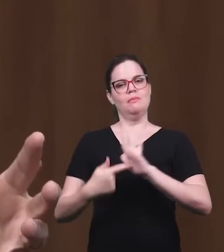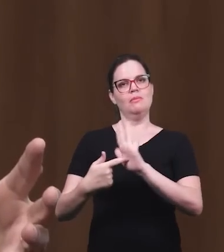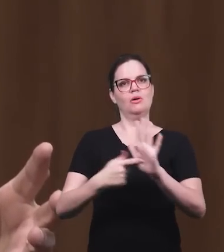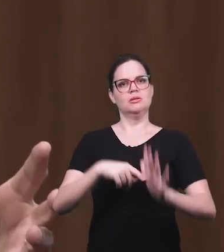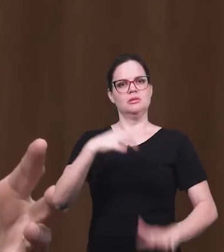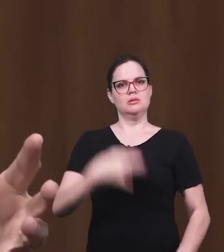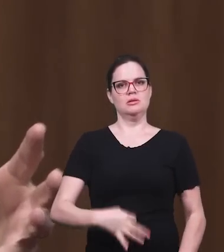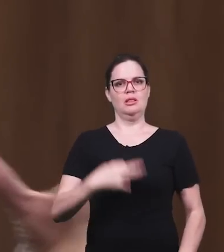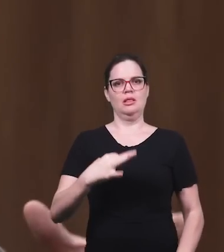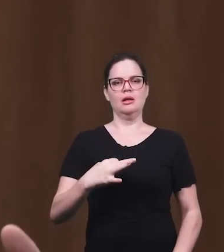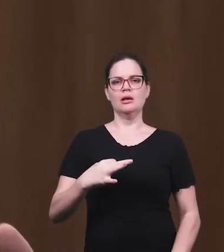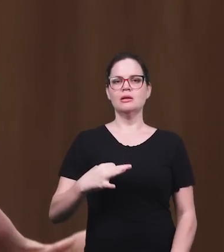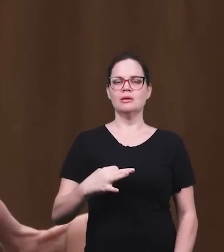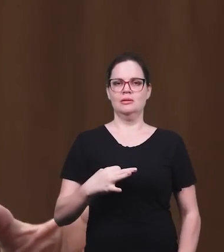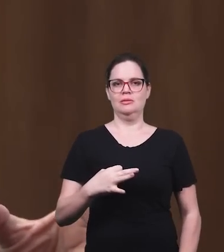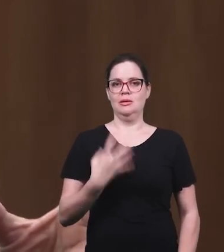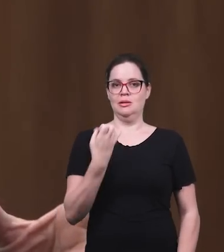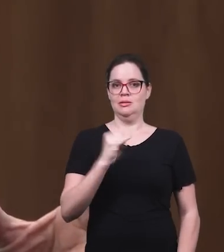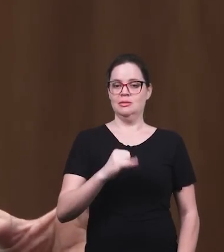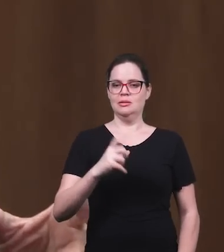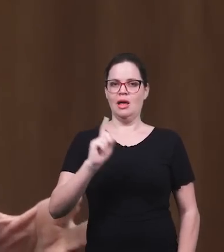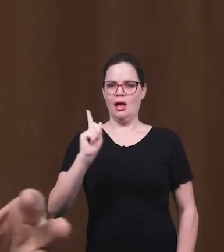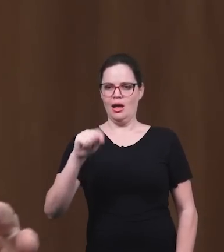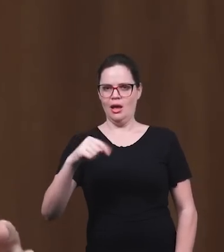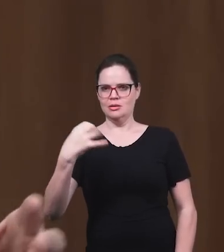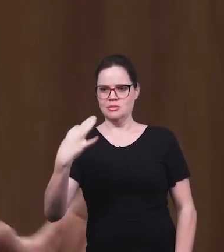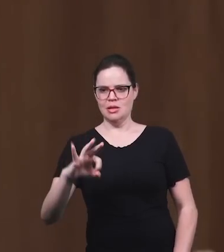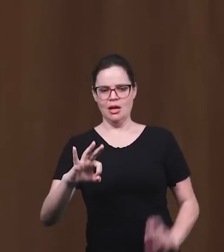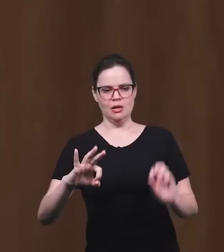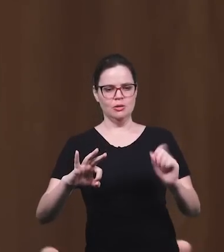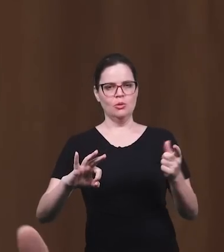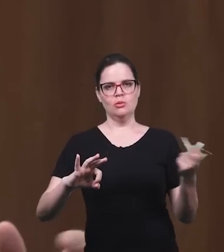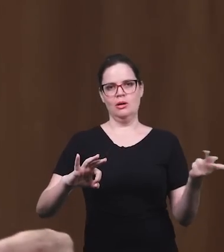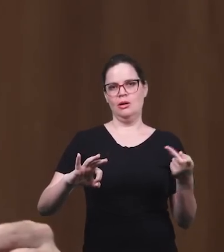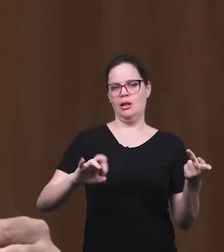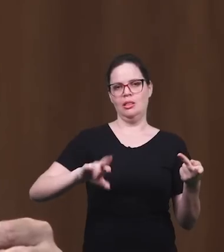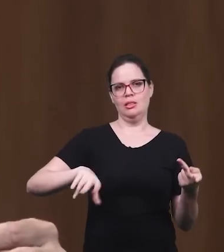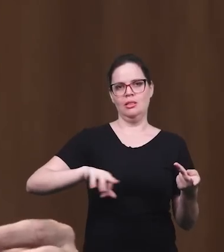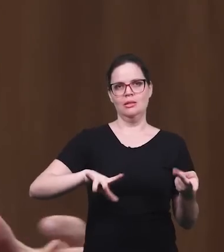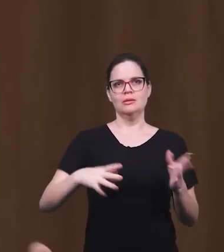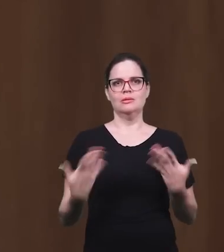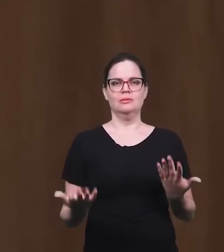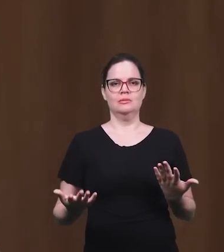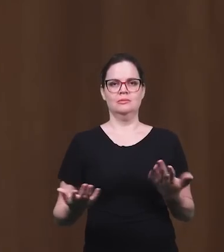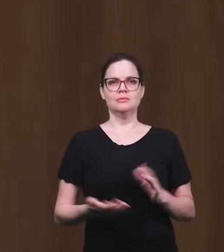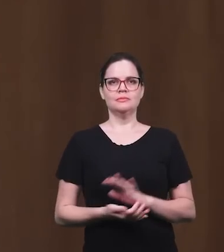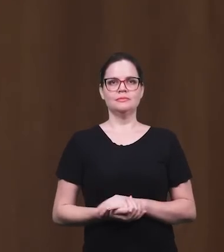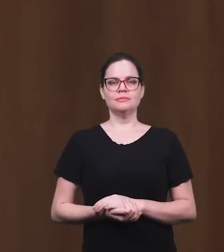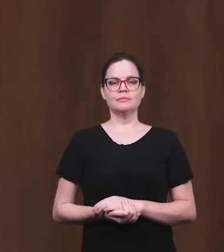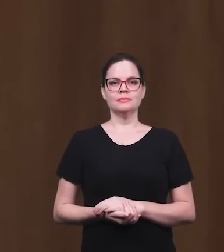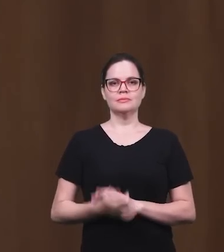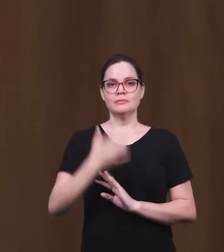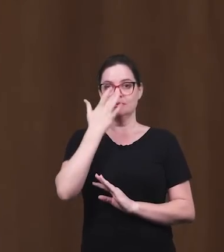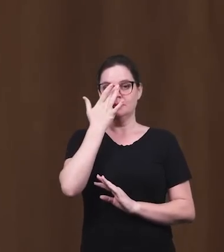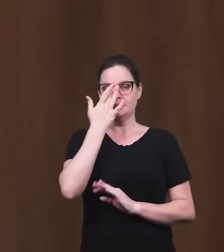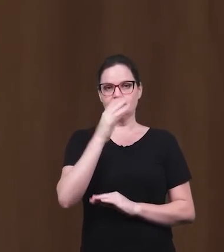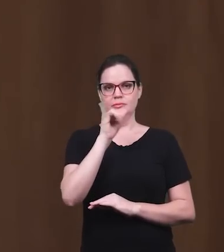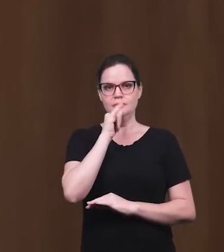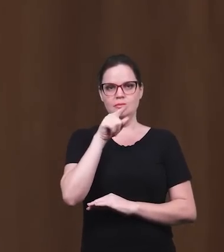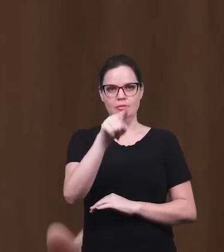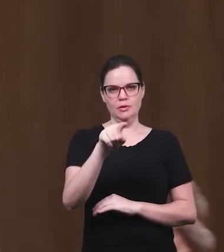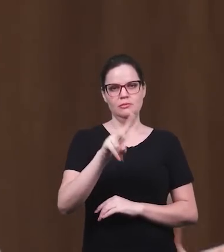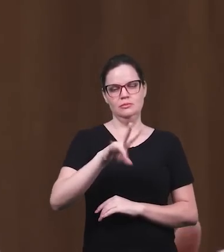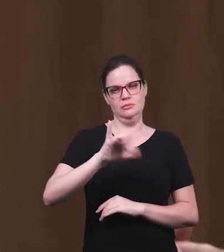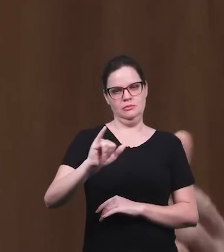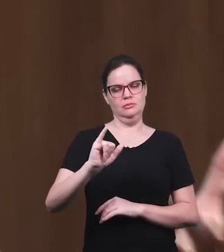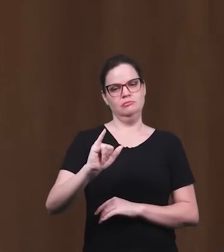de Cristo vai dar a sentença, se aquilo é ou não é do Senhor. Então, um exemplo prático para a gente poder encerrar. Você vai